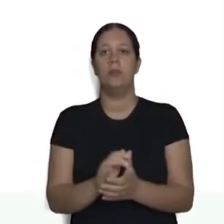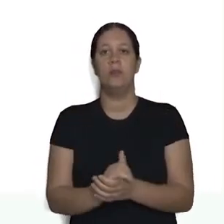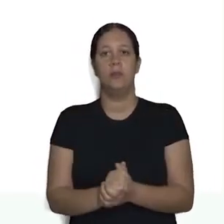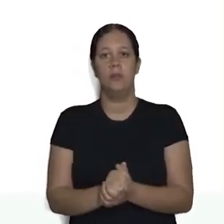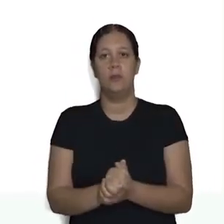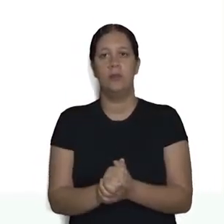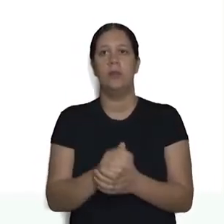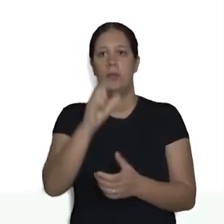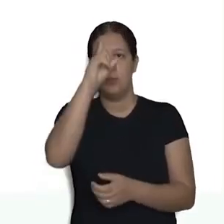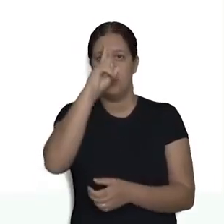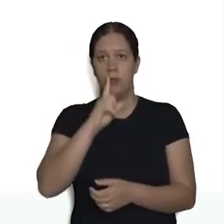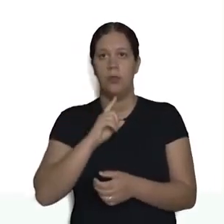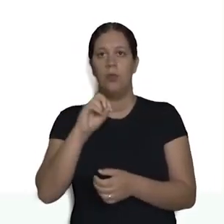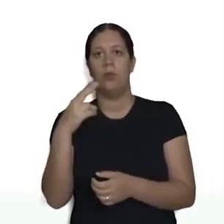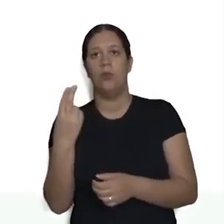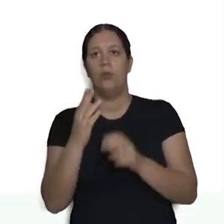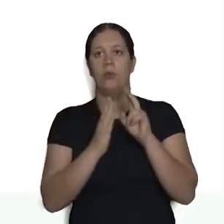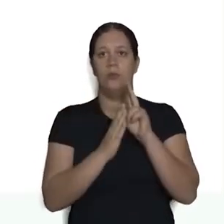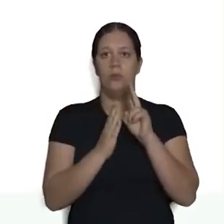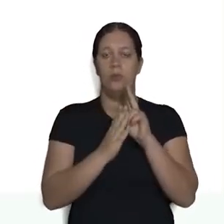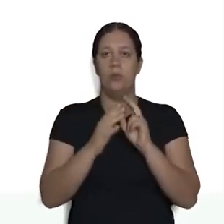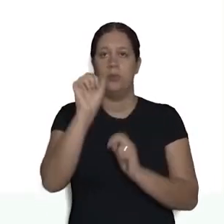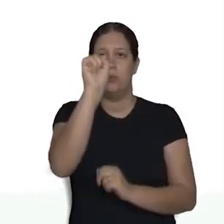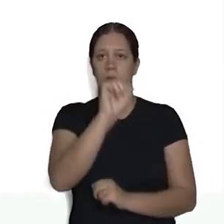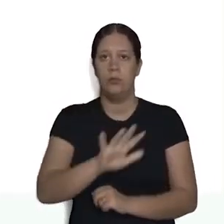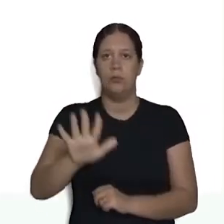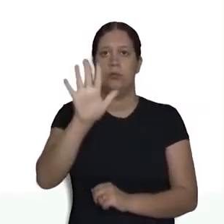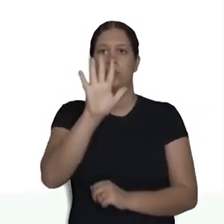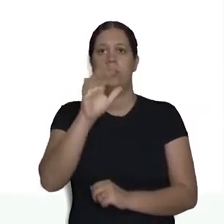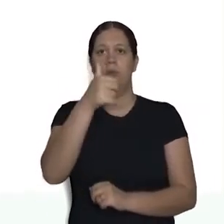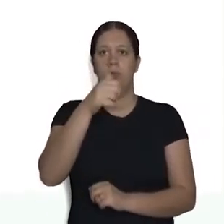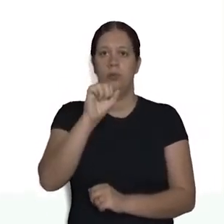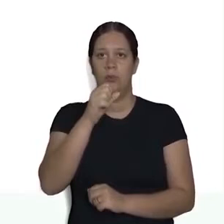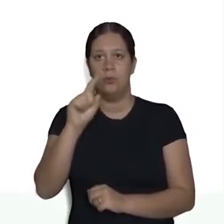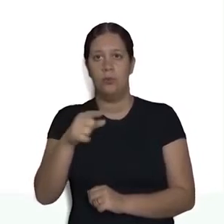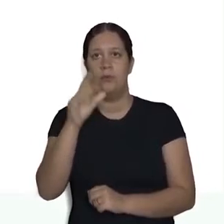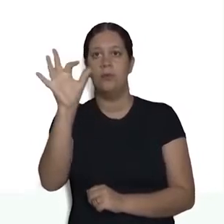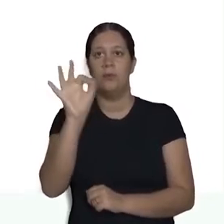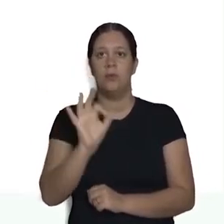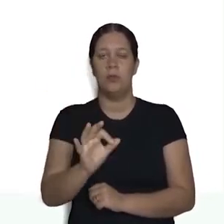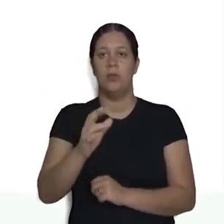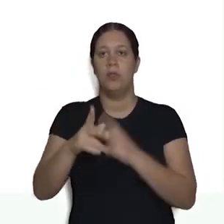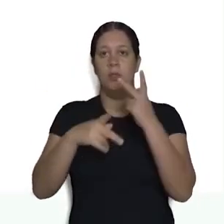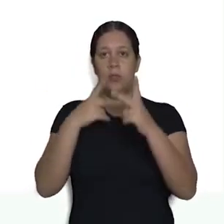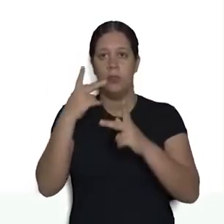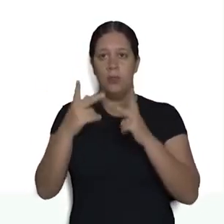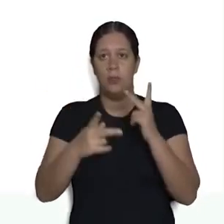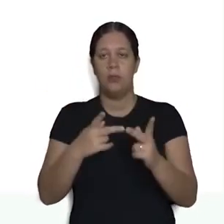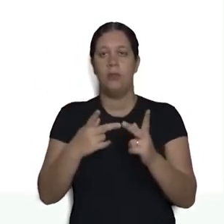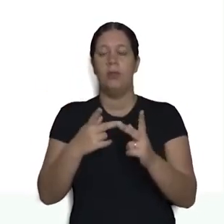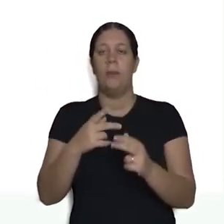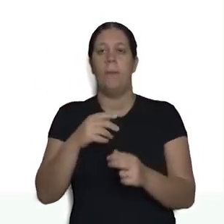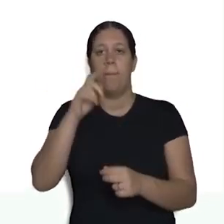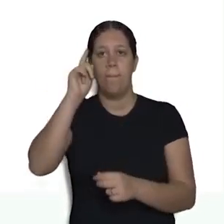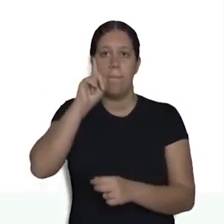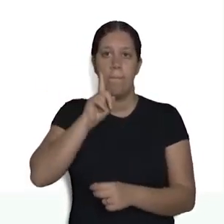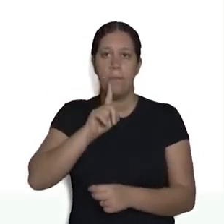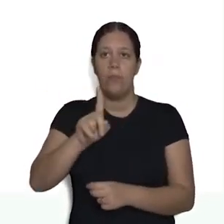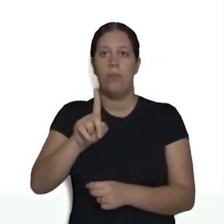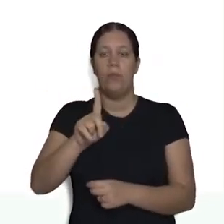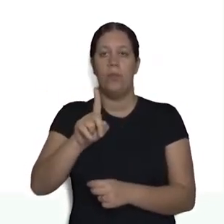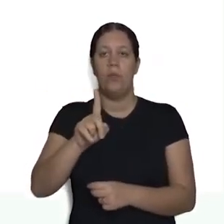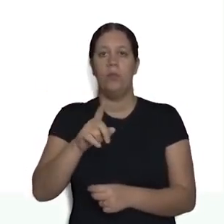autodeclaram amarelas ou indígenas. No Sul, nós temos 18,7% de pessoas que se declaram parda,